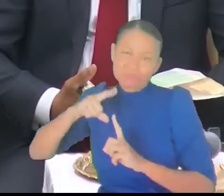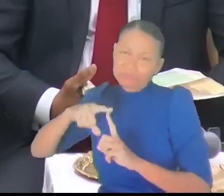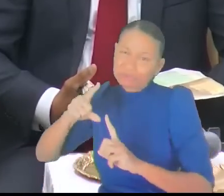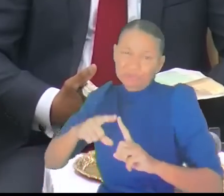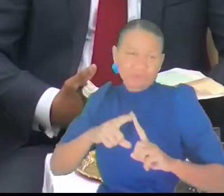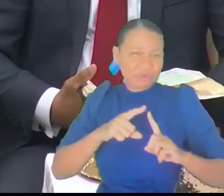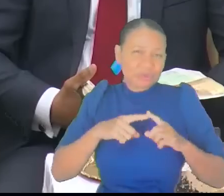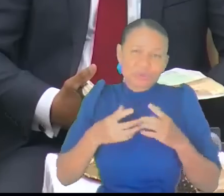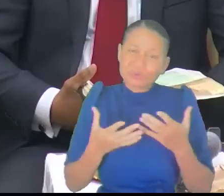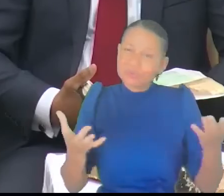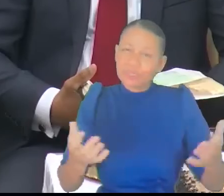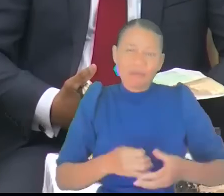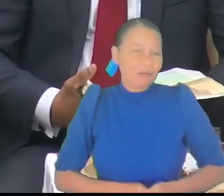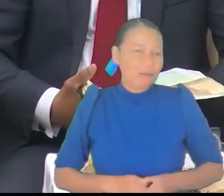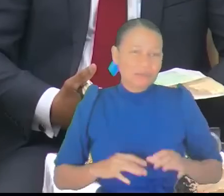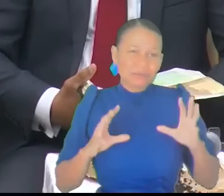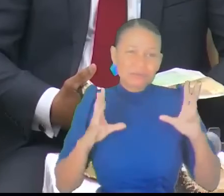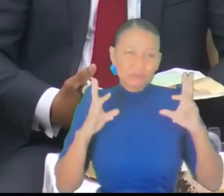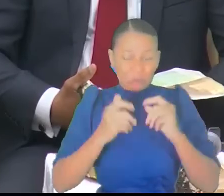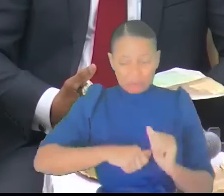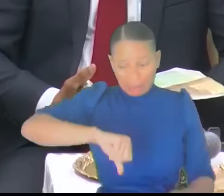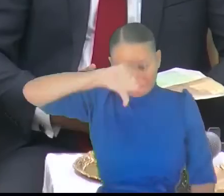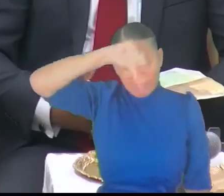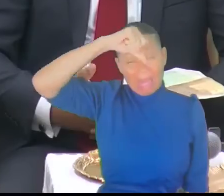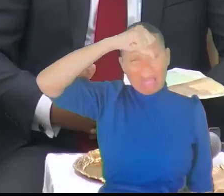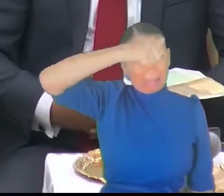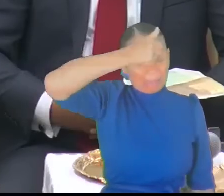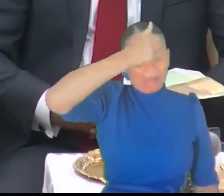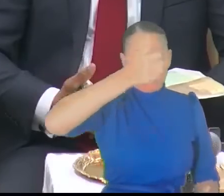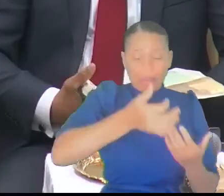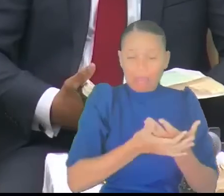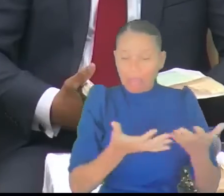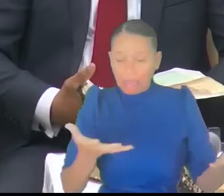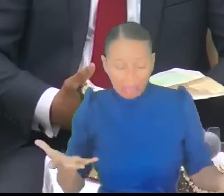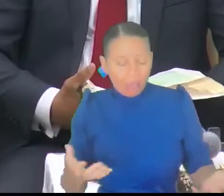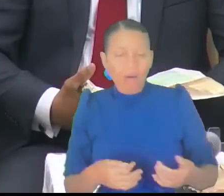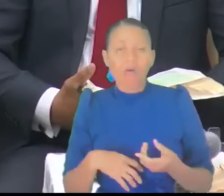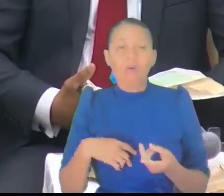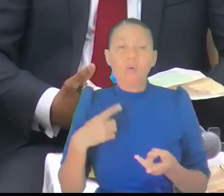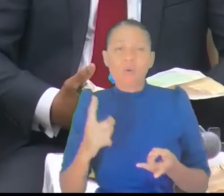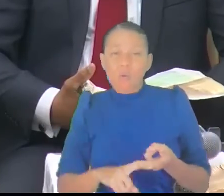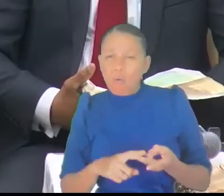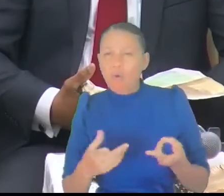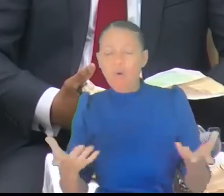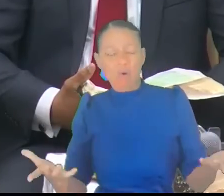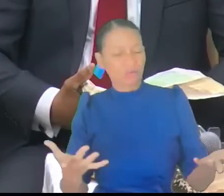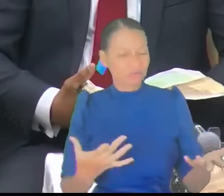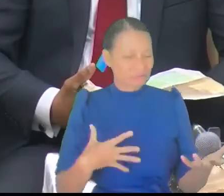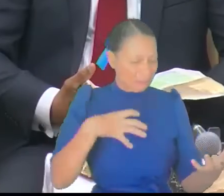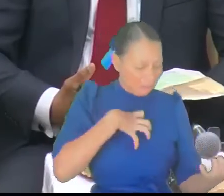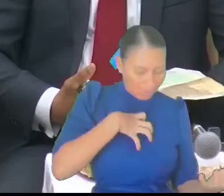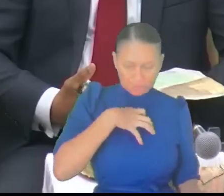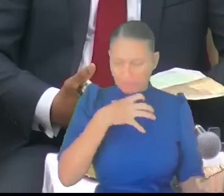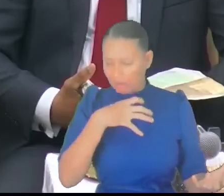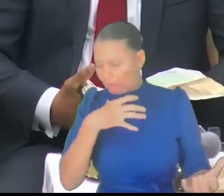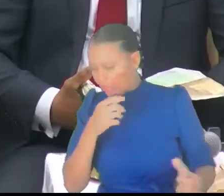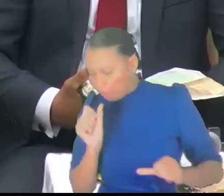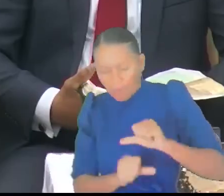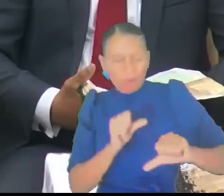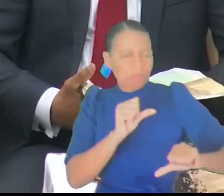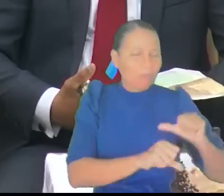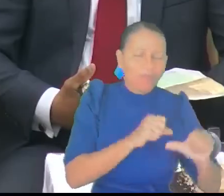somos esquizofrênicos. Uma hora é uma coisa, outra hora é outra. Mas o sol da justiça